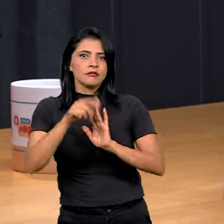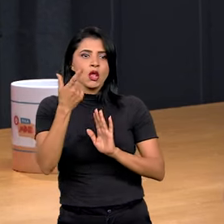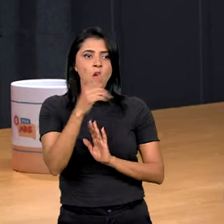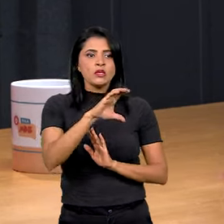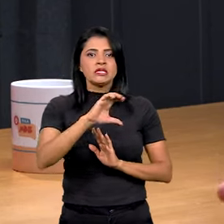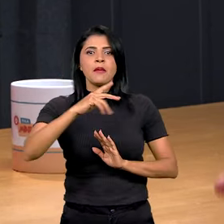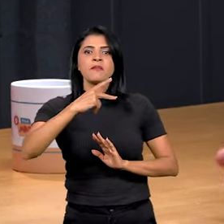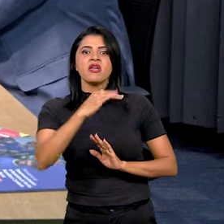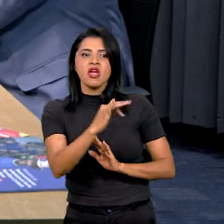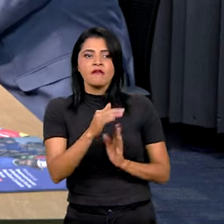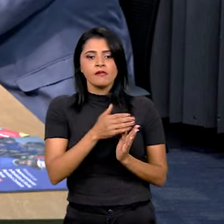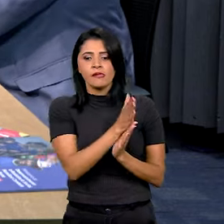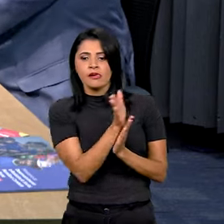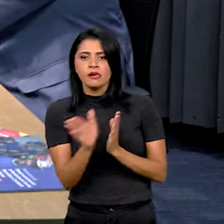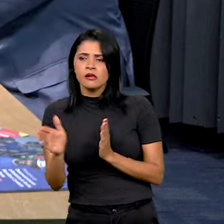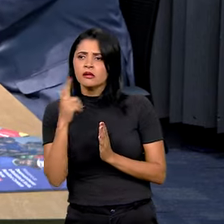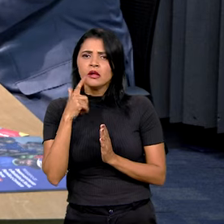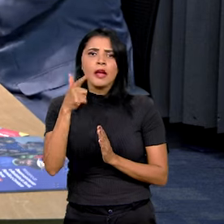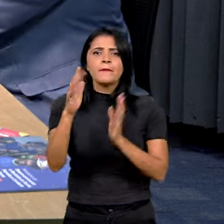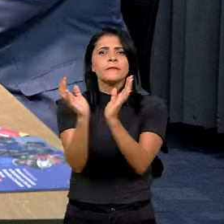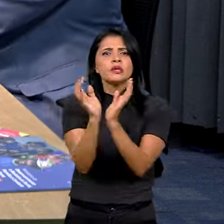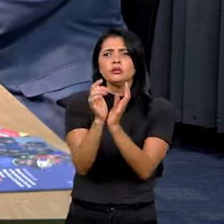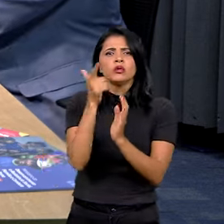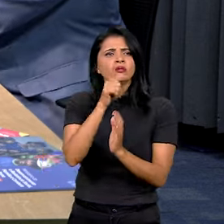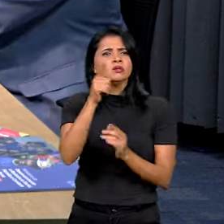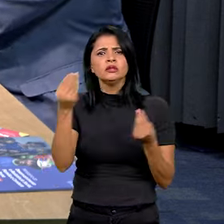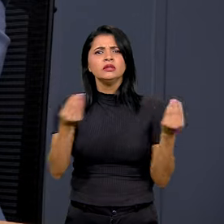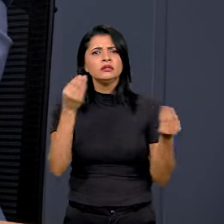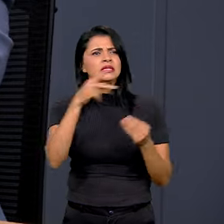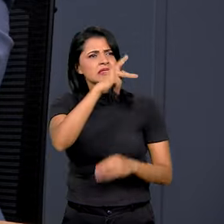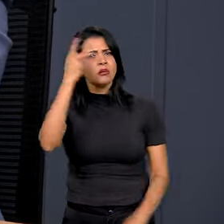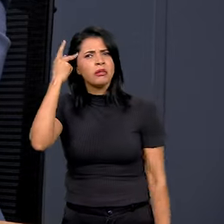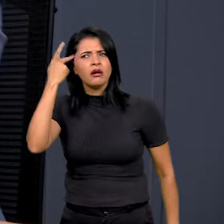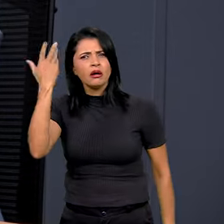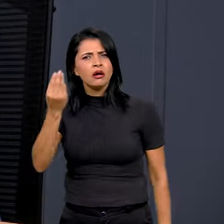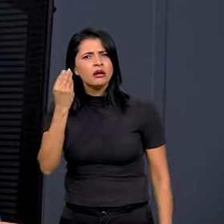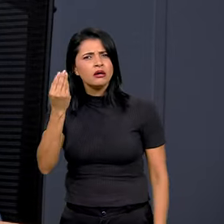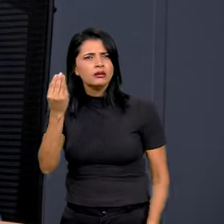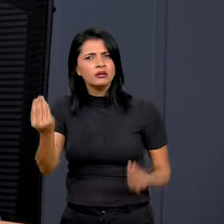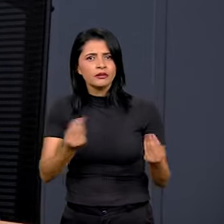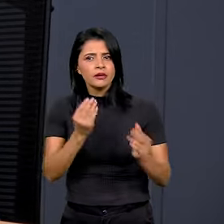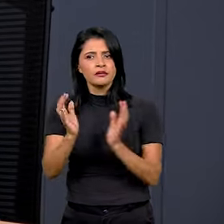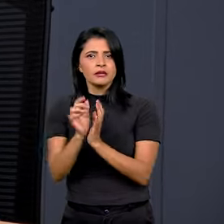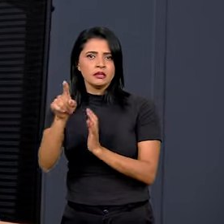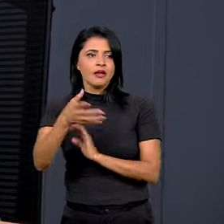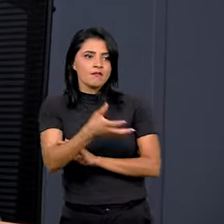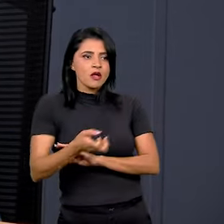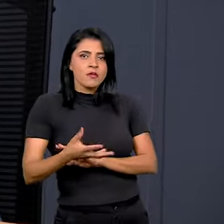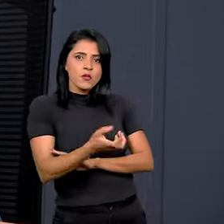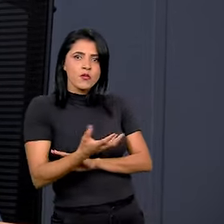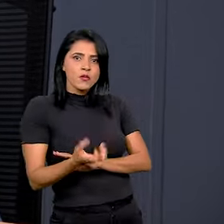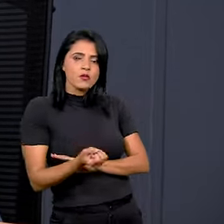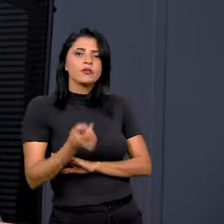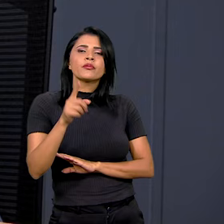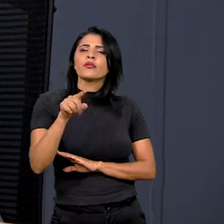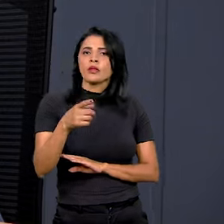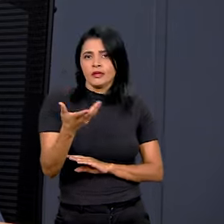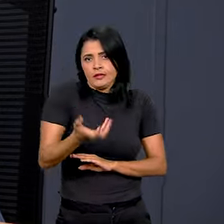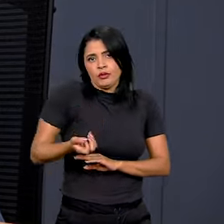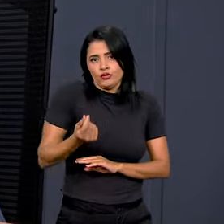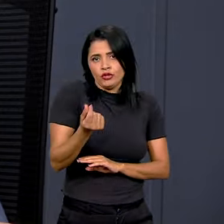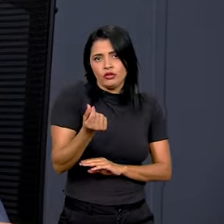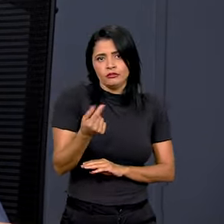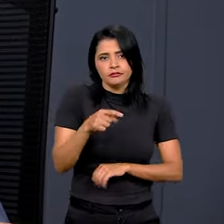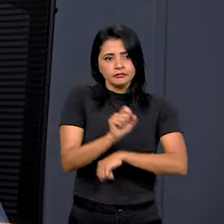ela desvia o CPF aí a pessoa era para receber em Pernambuco quando viu recebeu em São Paulo né ou seja uma quadril tá recebendo por ela a nossa lógica